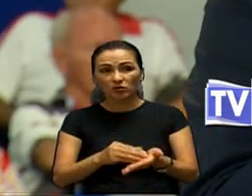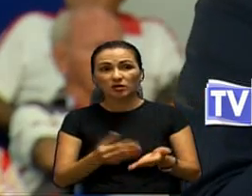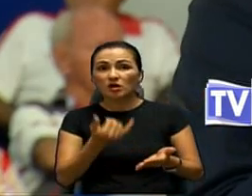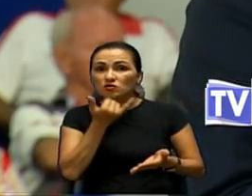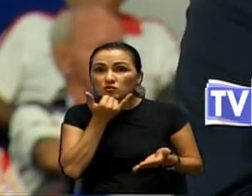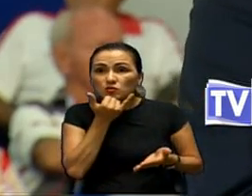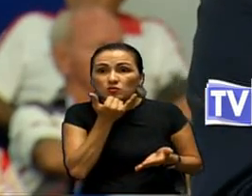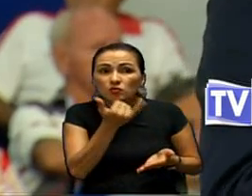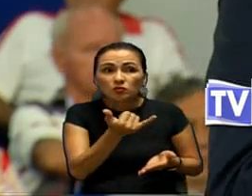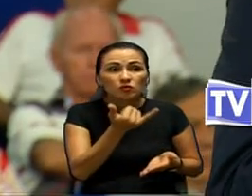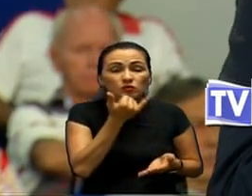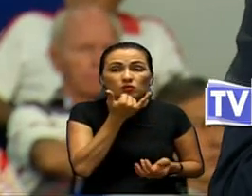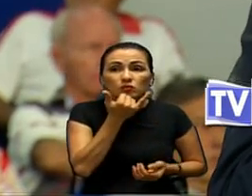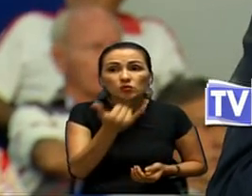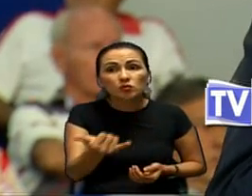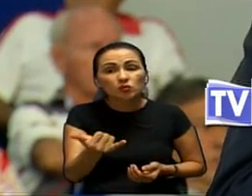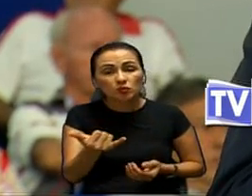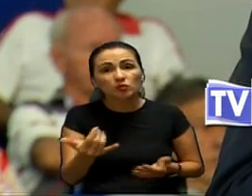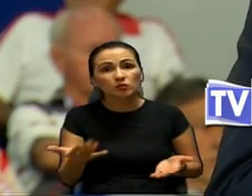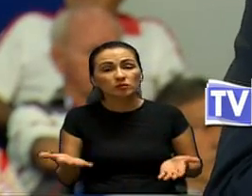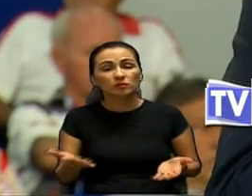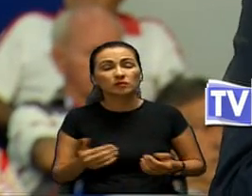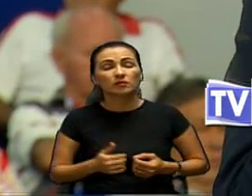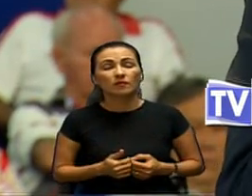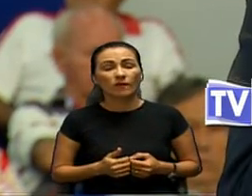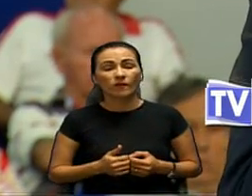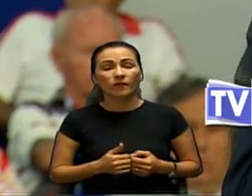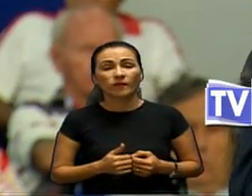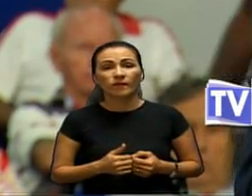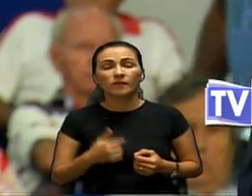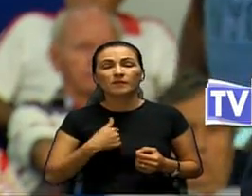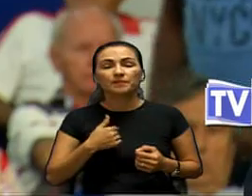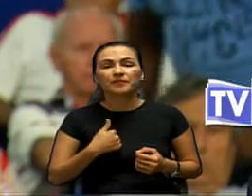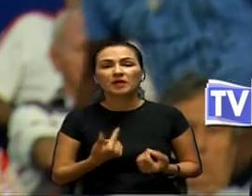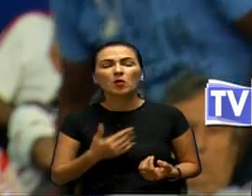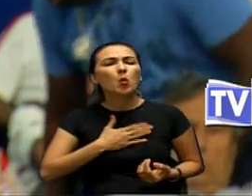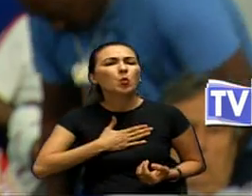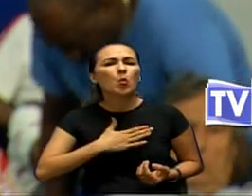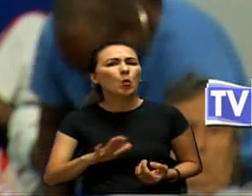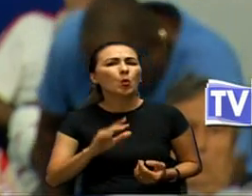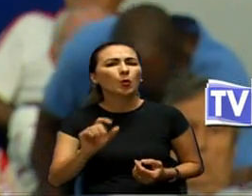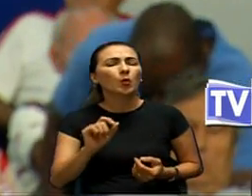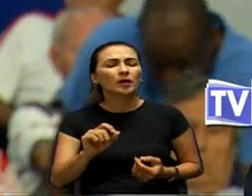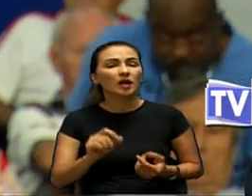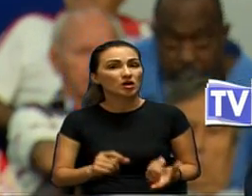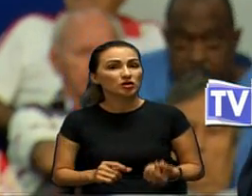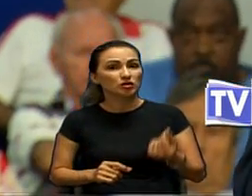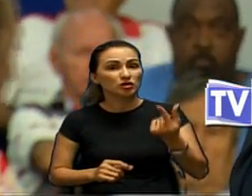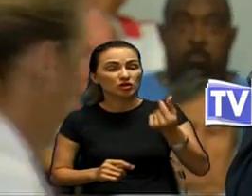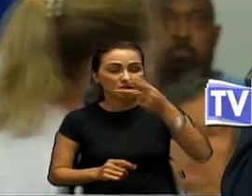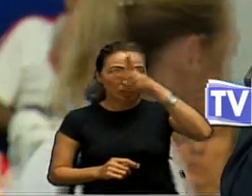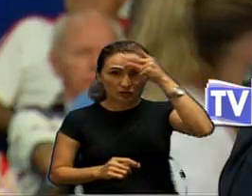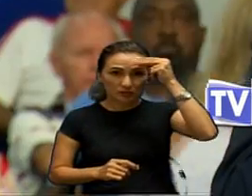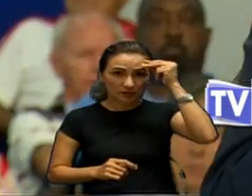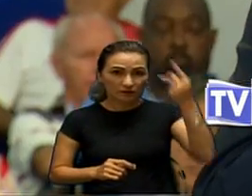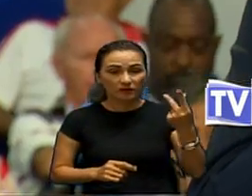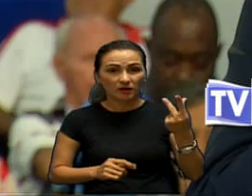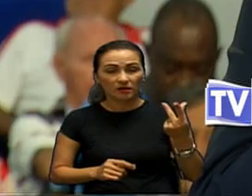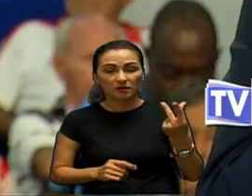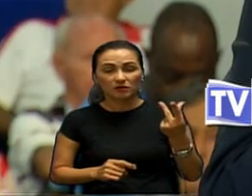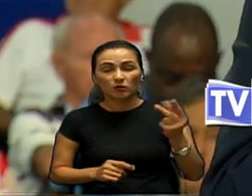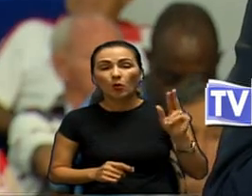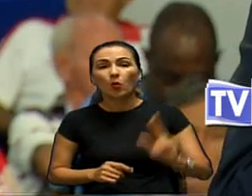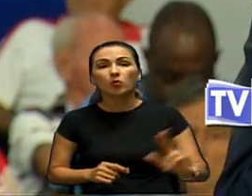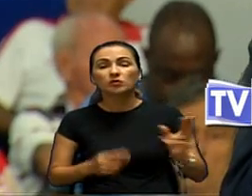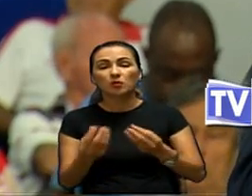nada contra o carnaval, eu só sou contra utilizar o dinheiro público, sendo que poderia ser feita uma iniciativa